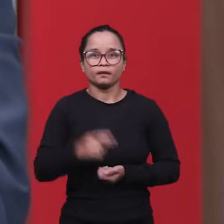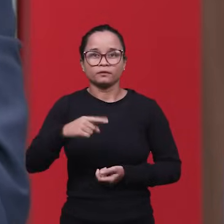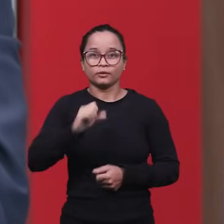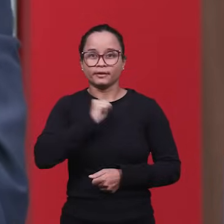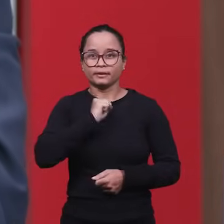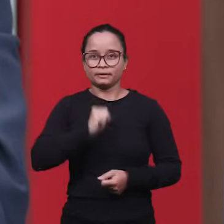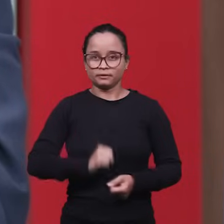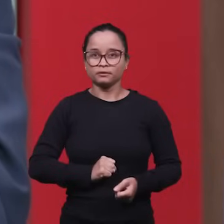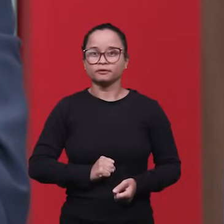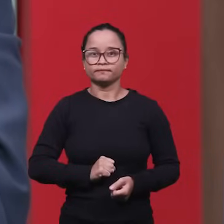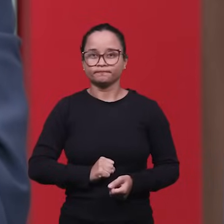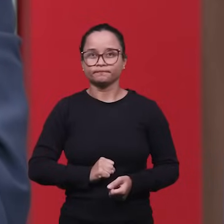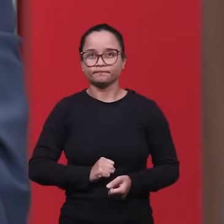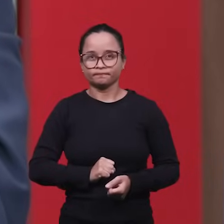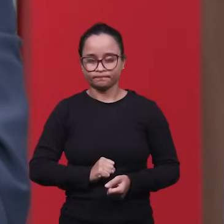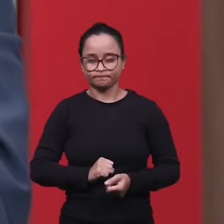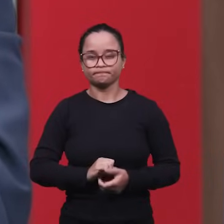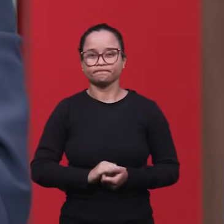tornamos sacerdotes